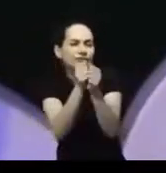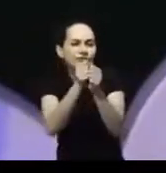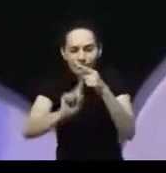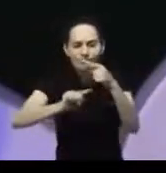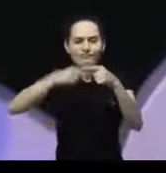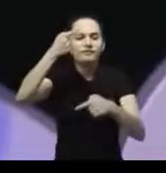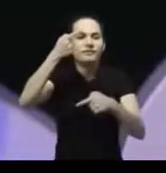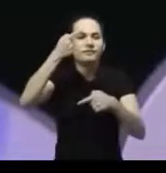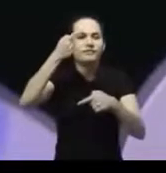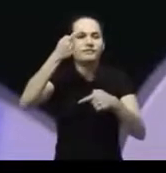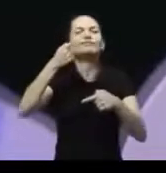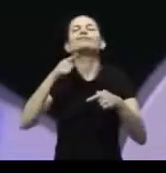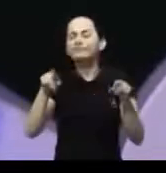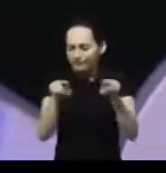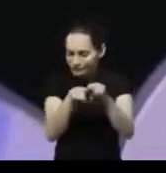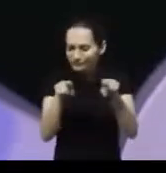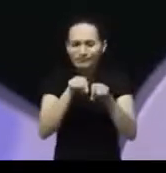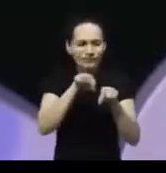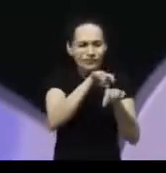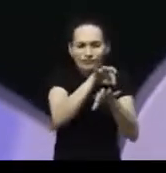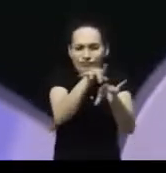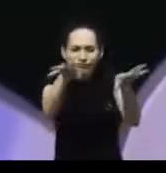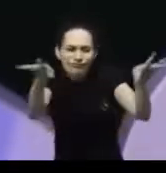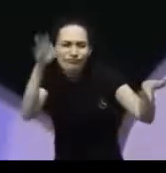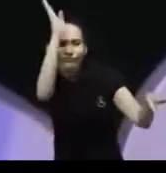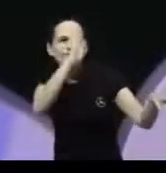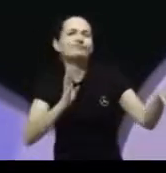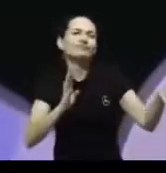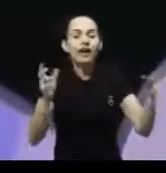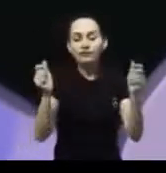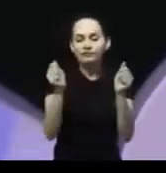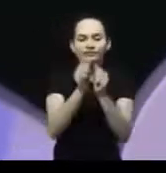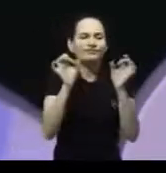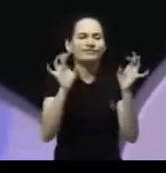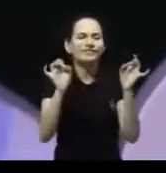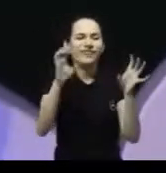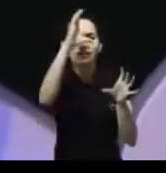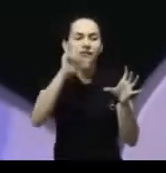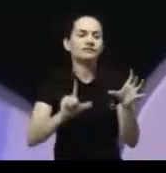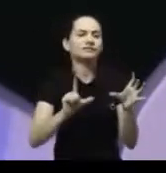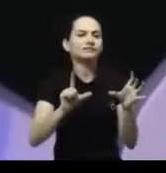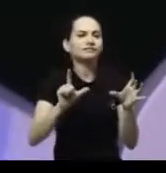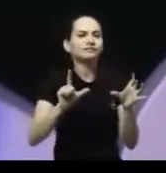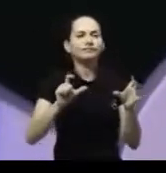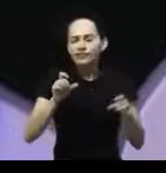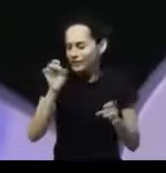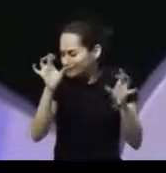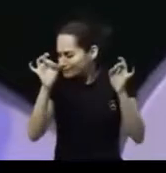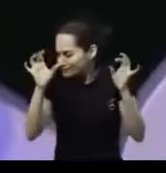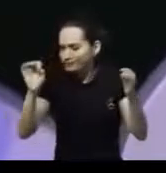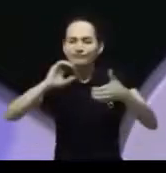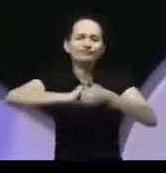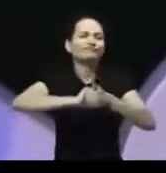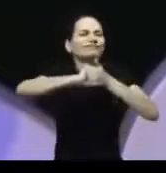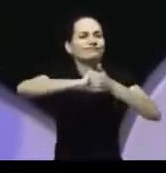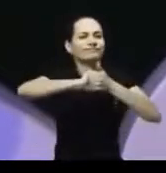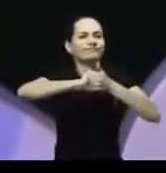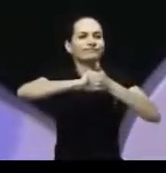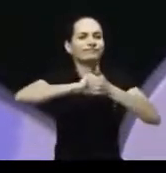sucesso foram criadas se espalhando por todo o país junto a cada cliente a cada parceiro